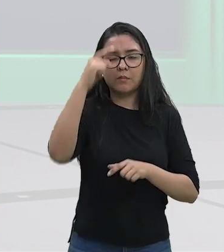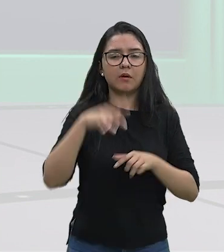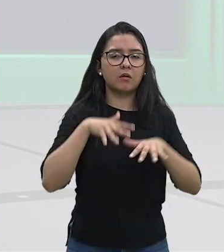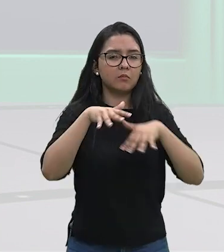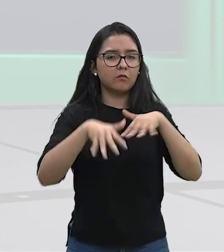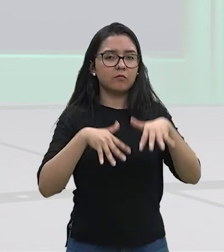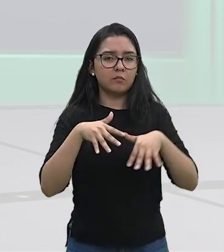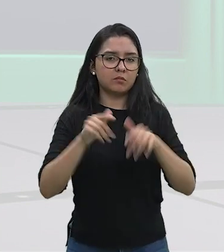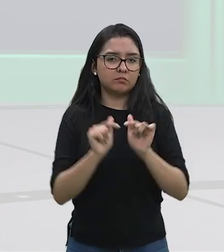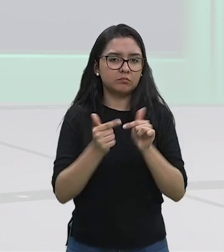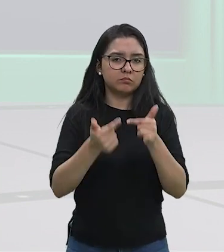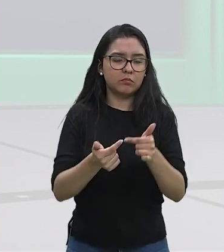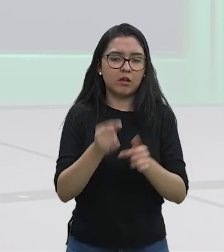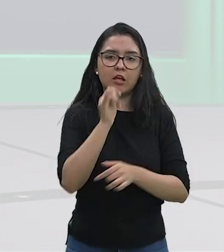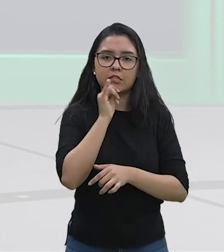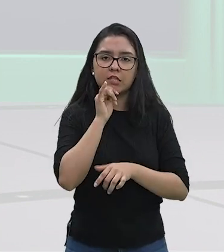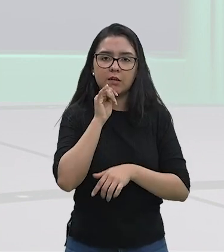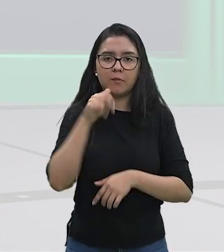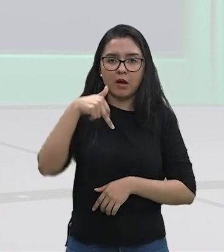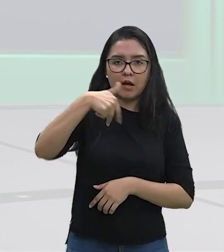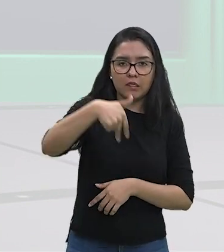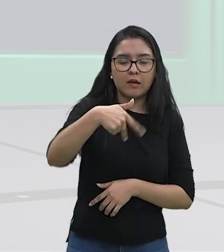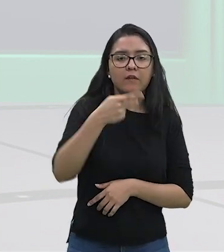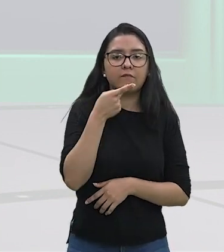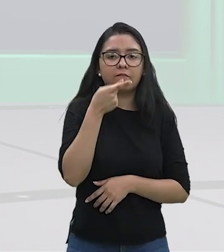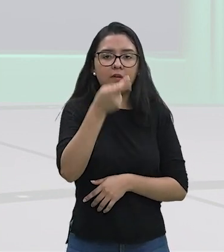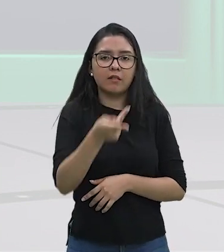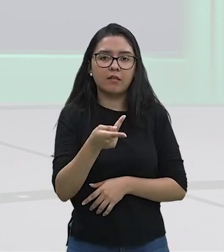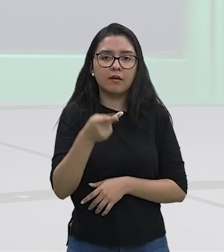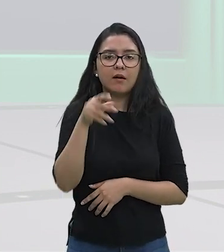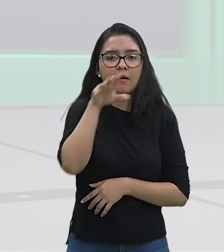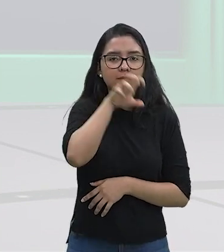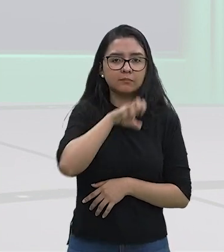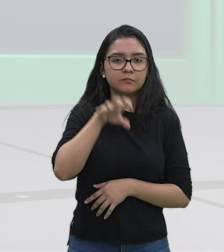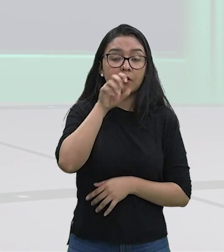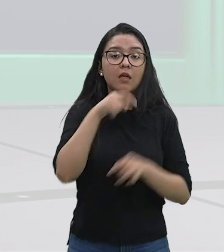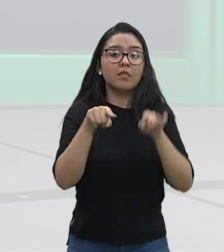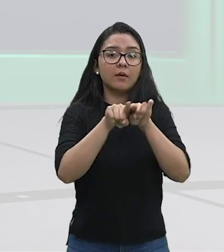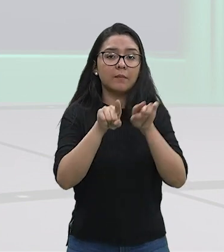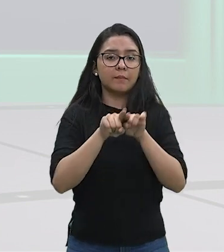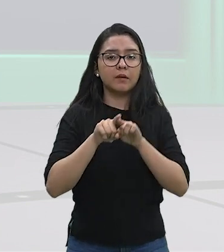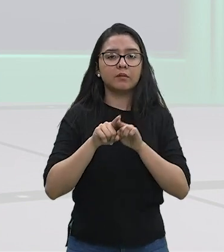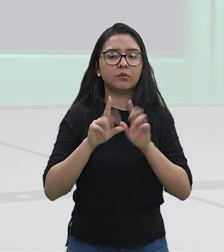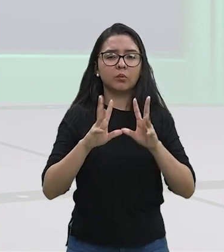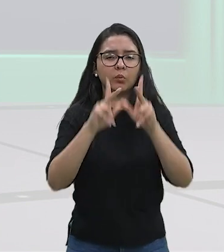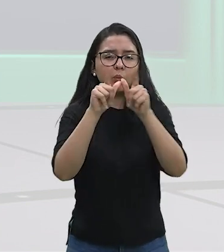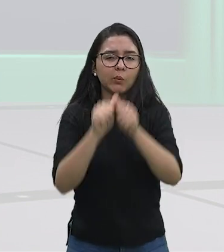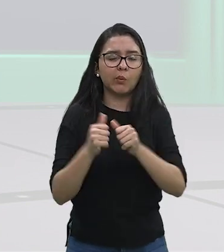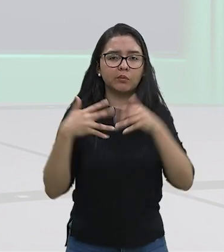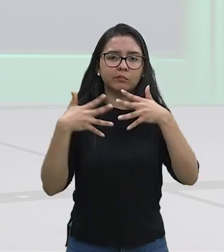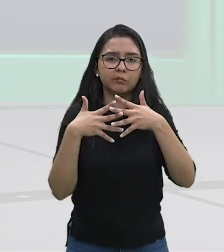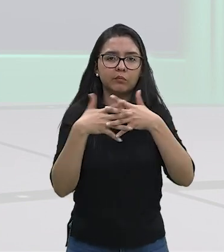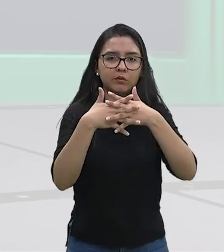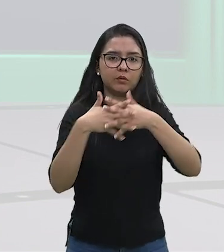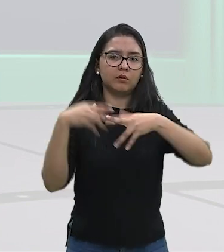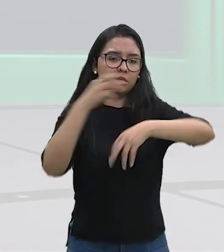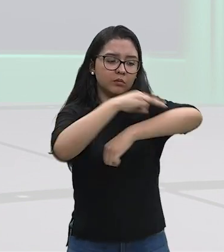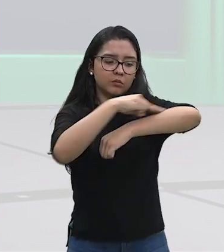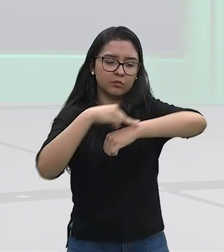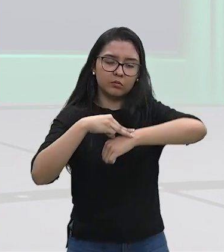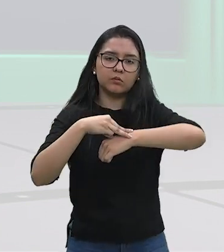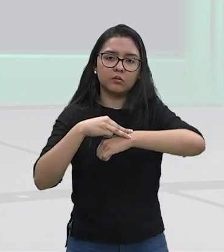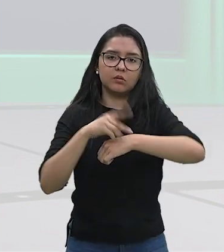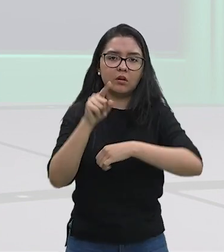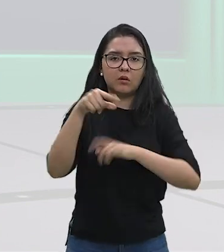uma ação, por exemplo, andar, falar, mastigar. Todos esses músculos, né, trabalham aí de